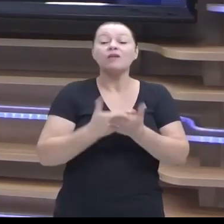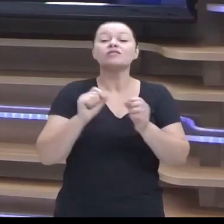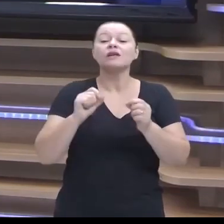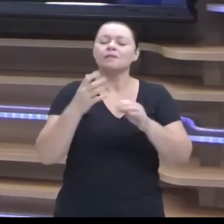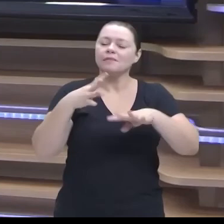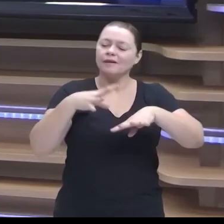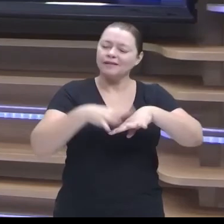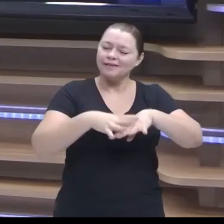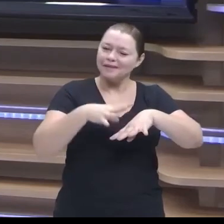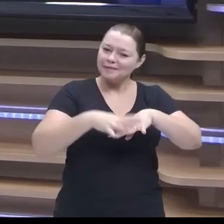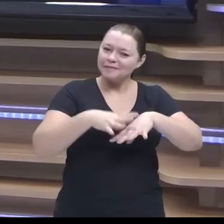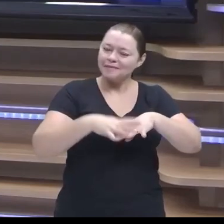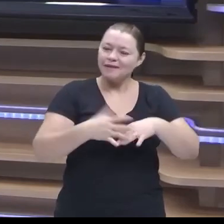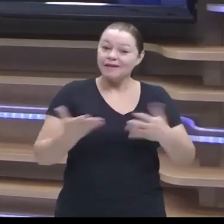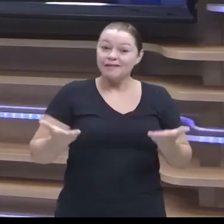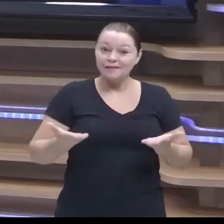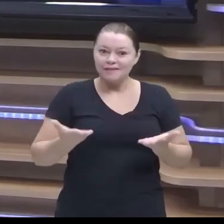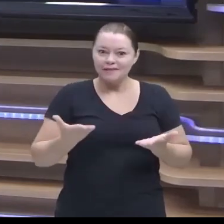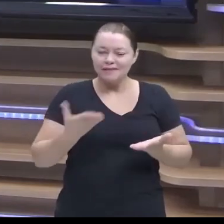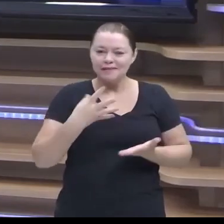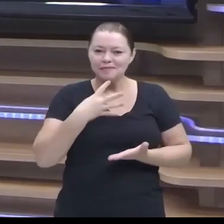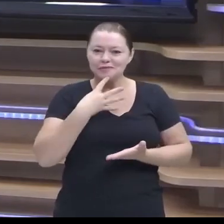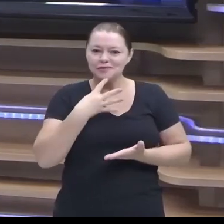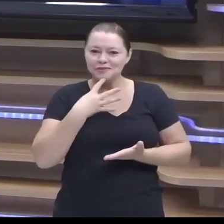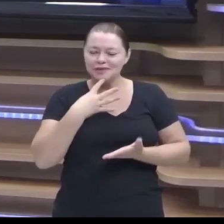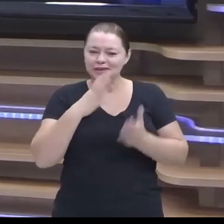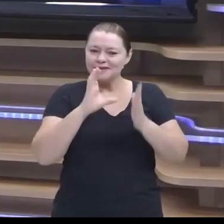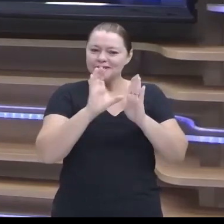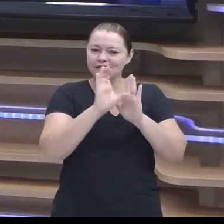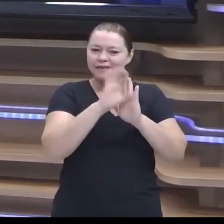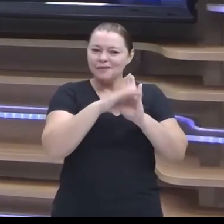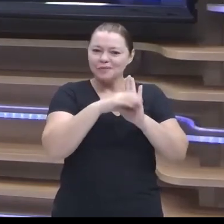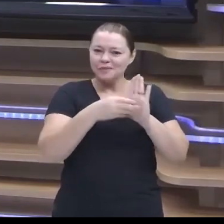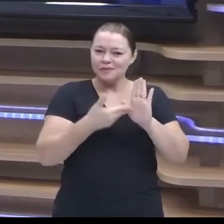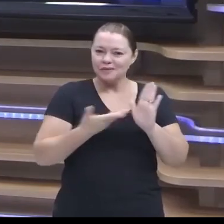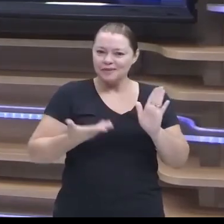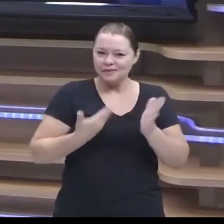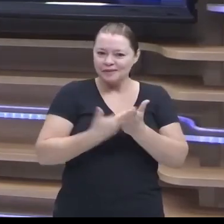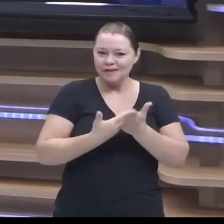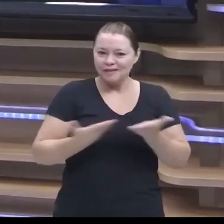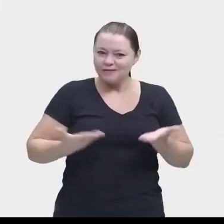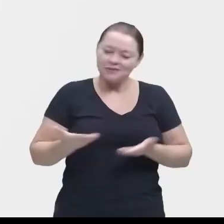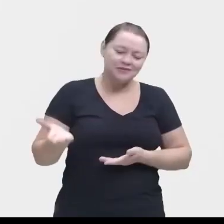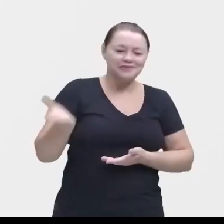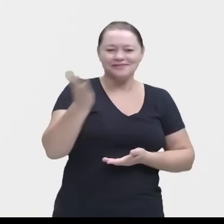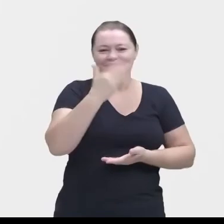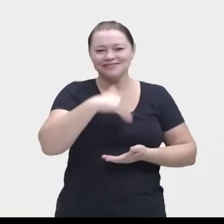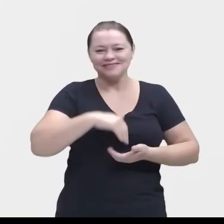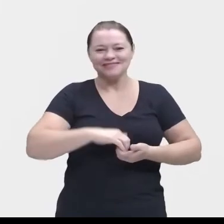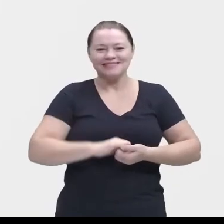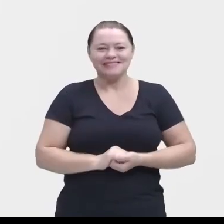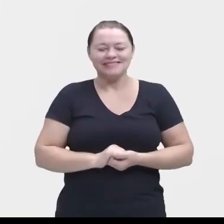agora conhecer o nosso assunto da aula de hoje. Vamos lá? Vem comigo, crianças!